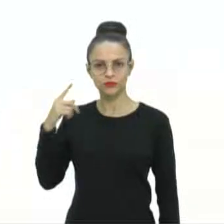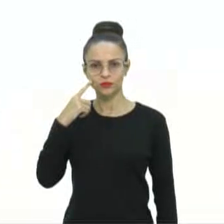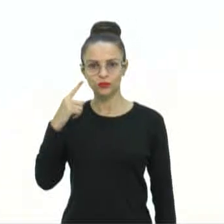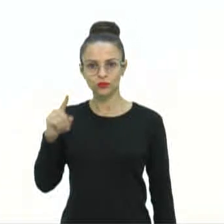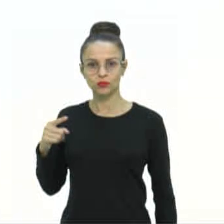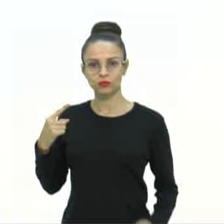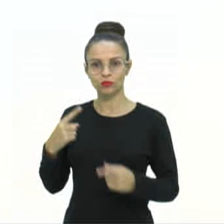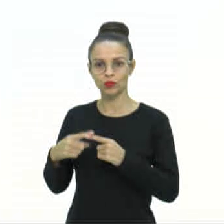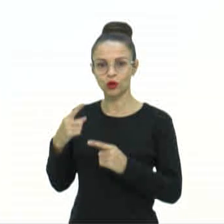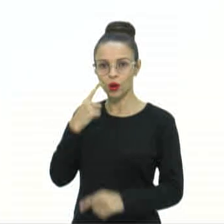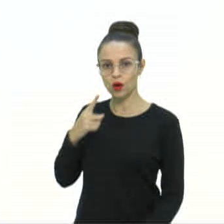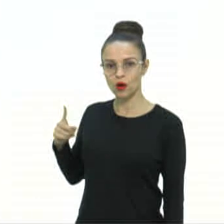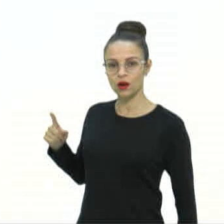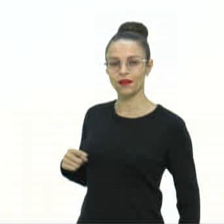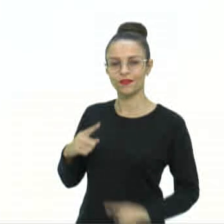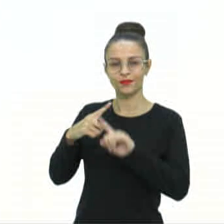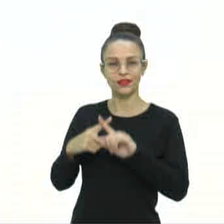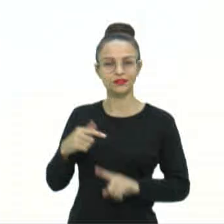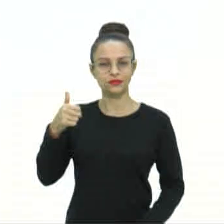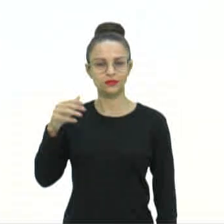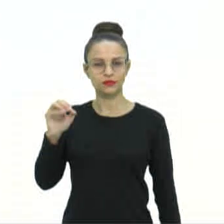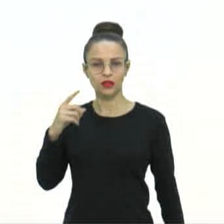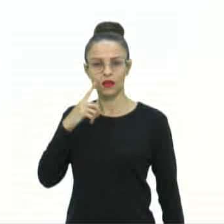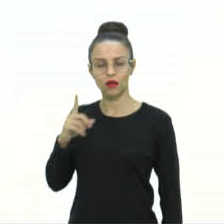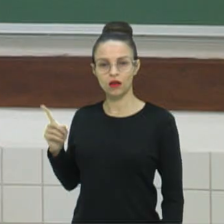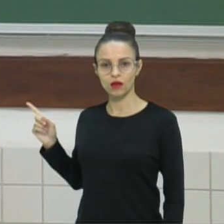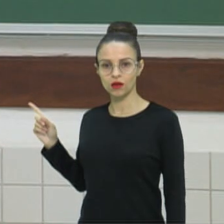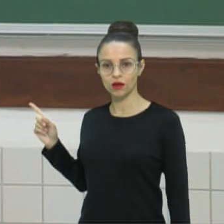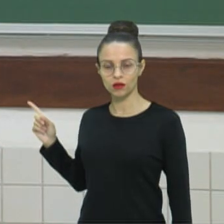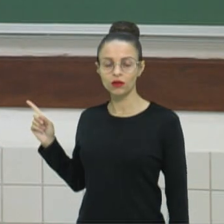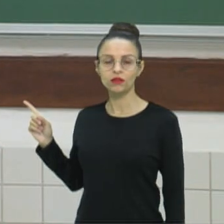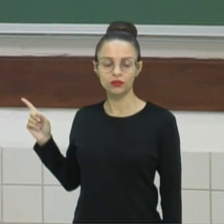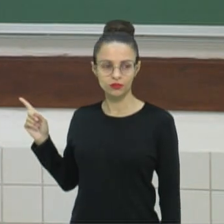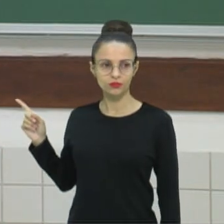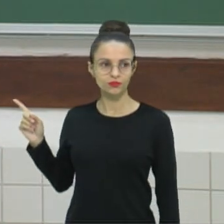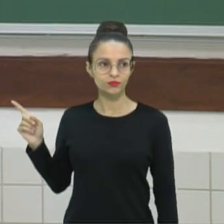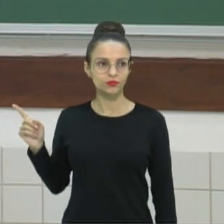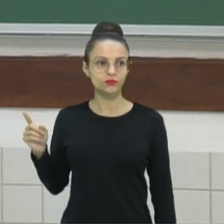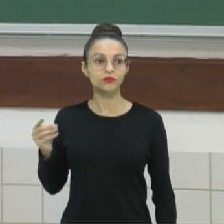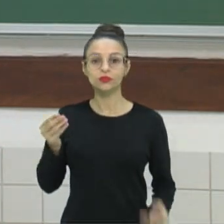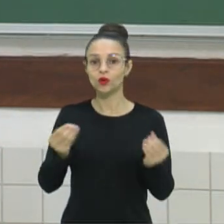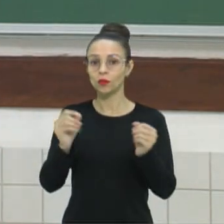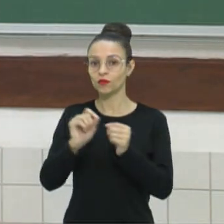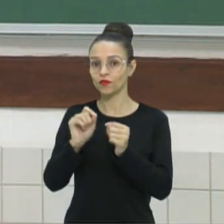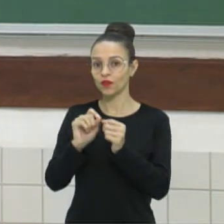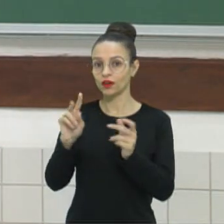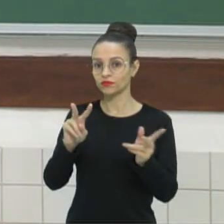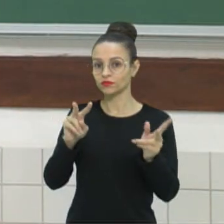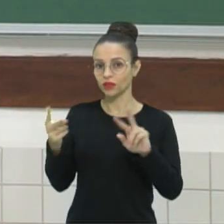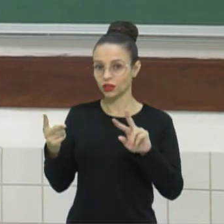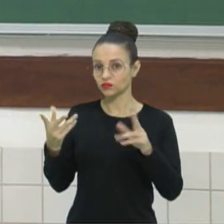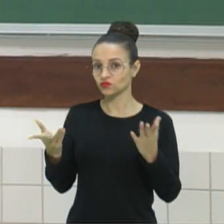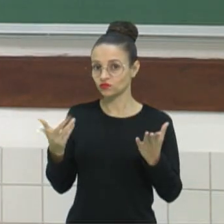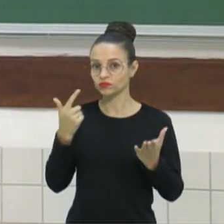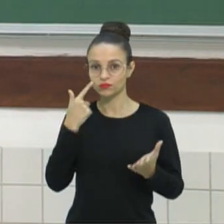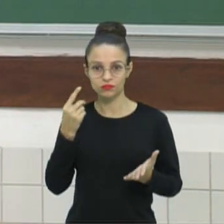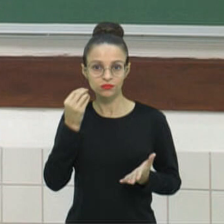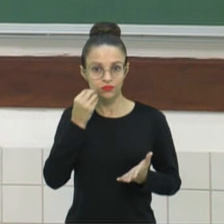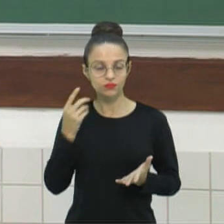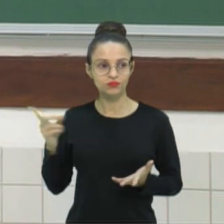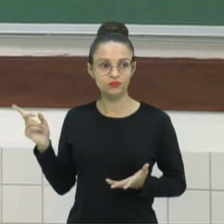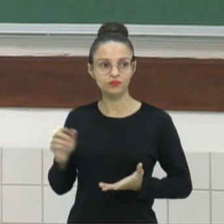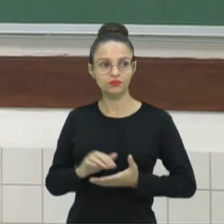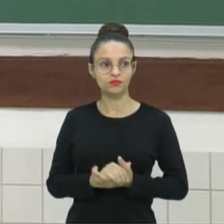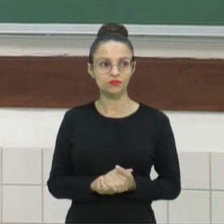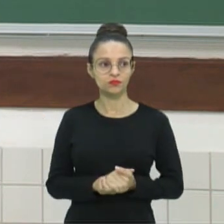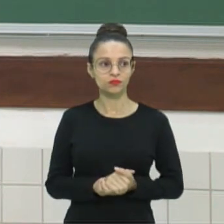em notação científica, certo? Então, ele está nesse formato de notação científica. Então, o que a gente faz? Passa para a notação. Né?